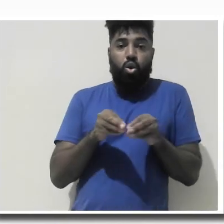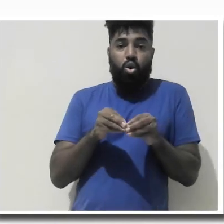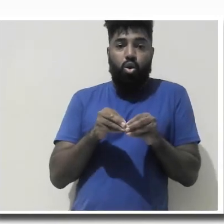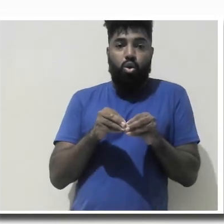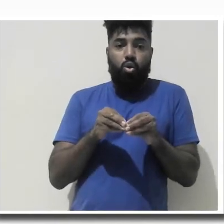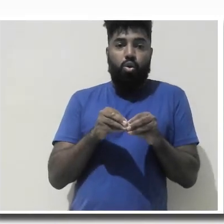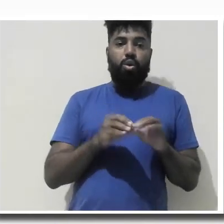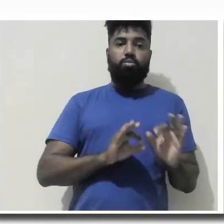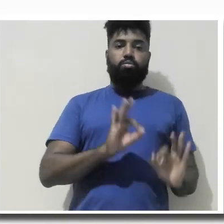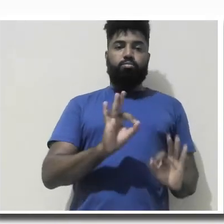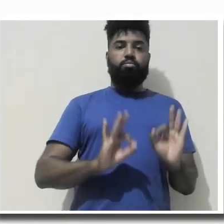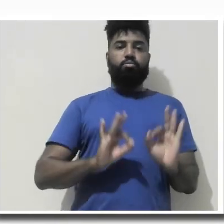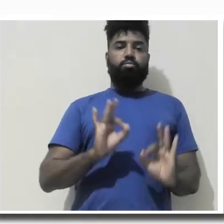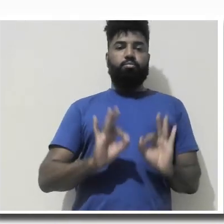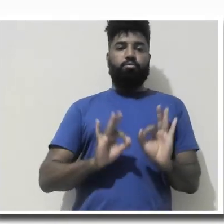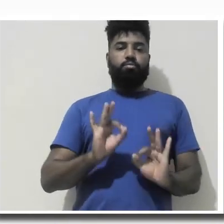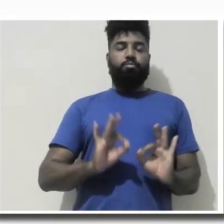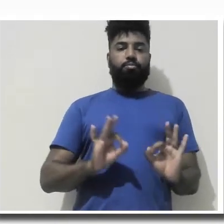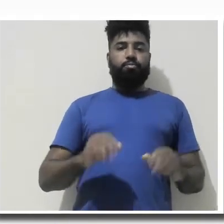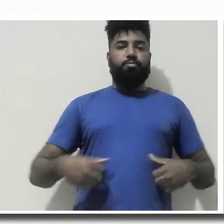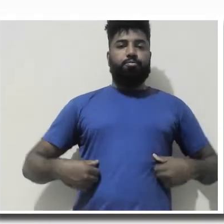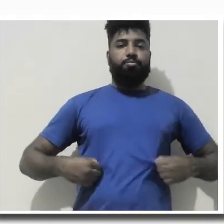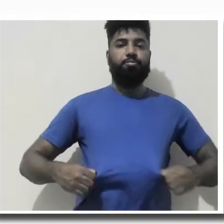uma pintura aqui.